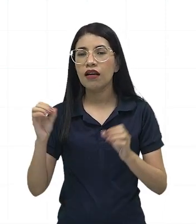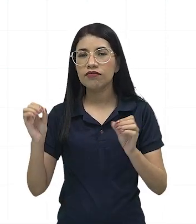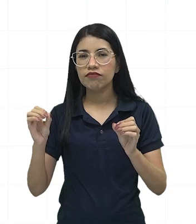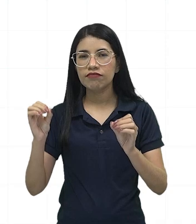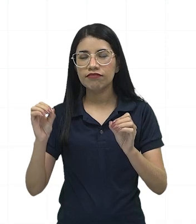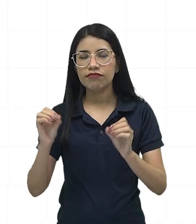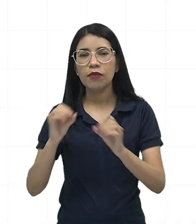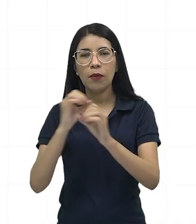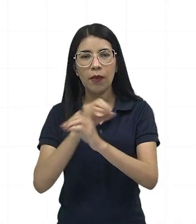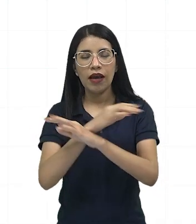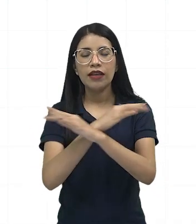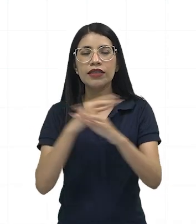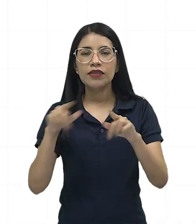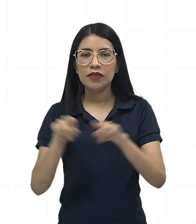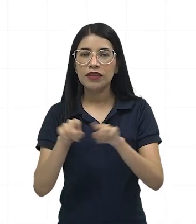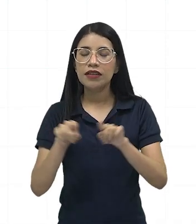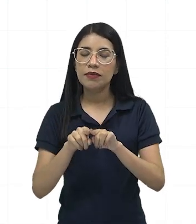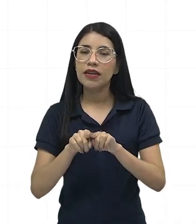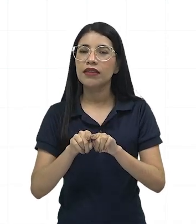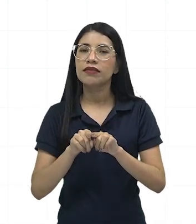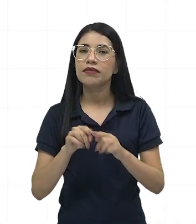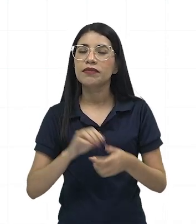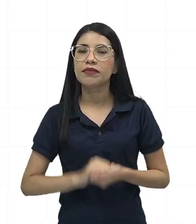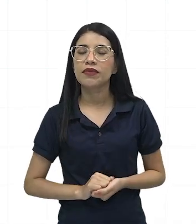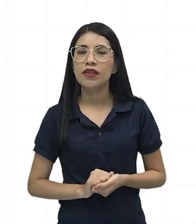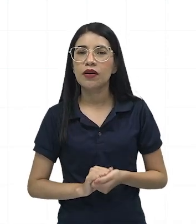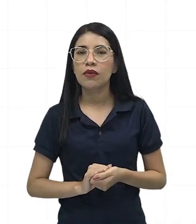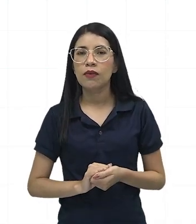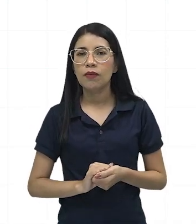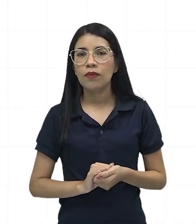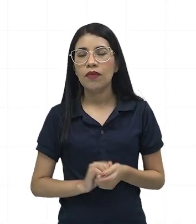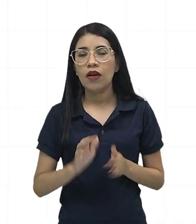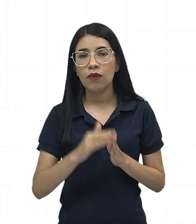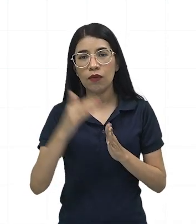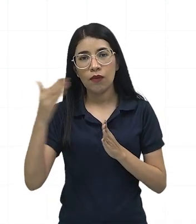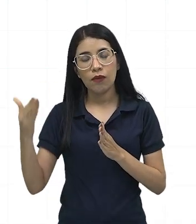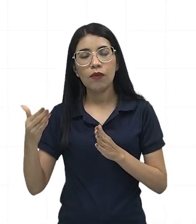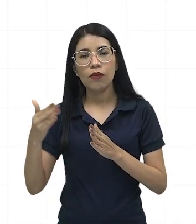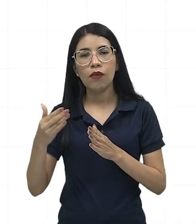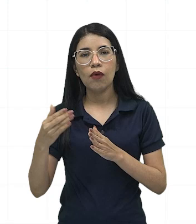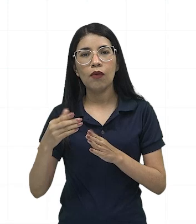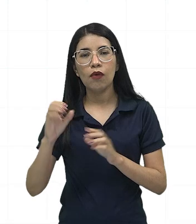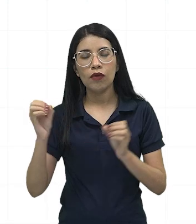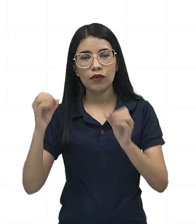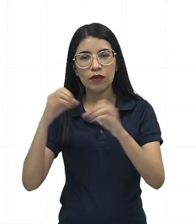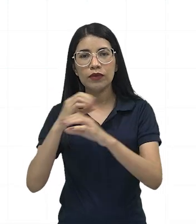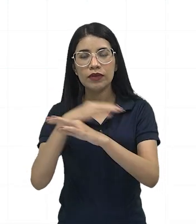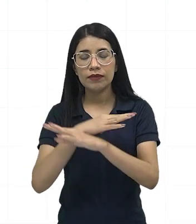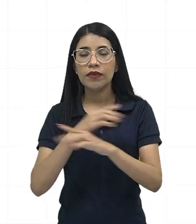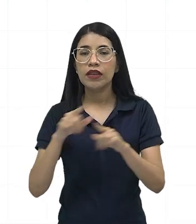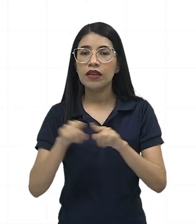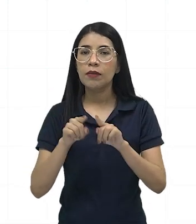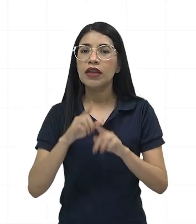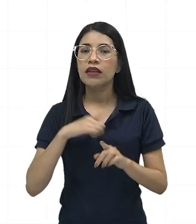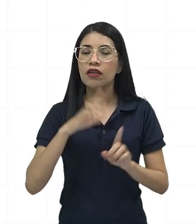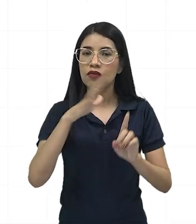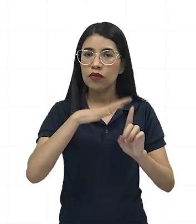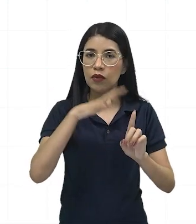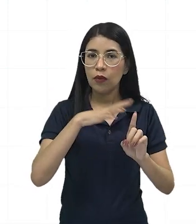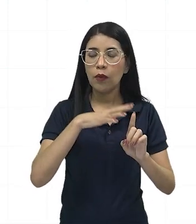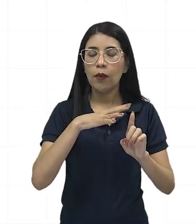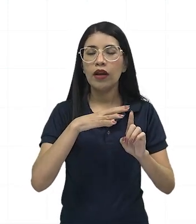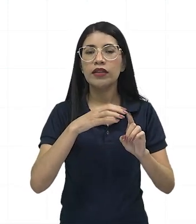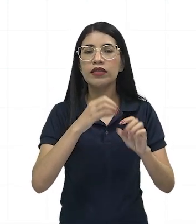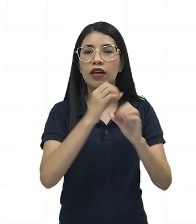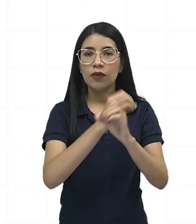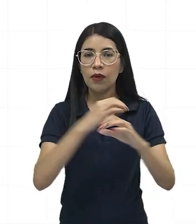Oceano Pacífico, tá? Lá do oceano que está do outro lado. Nós vimos aqui influências das massas polares do